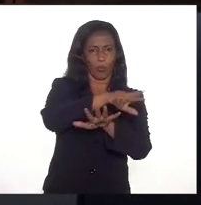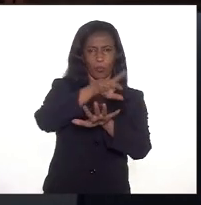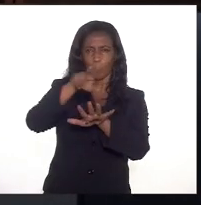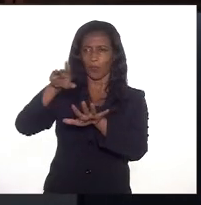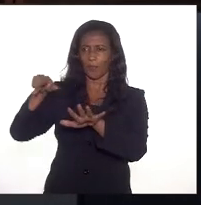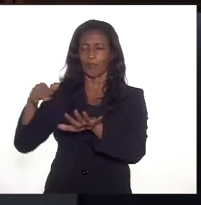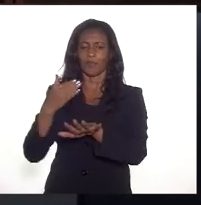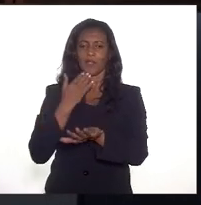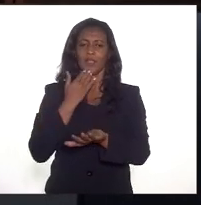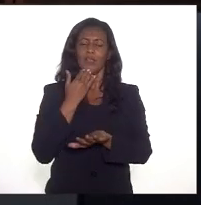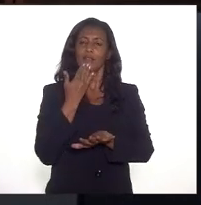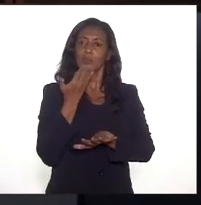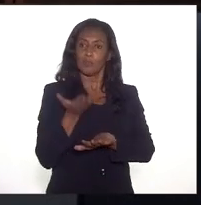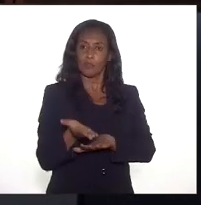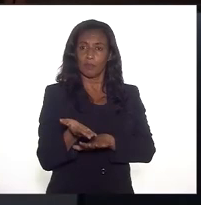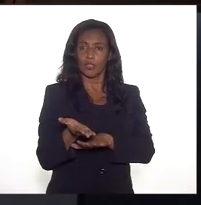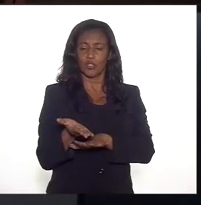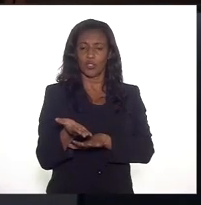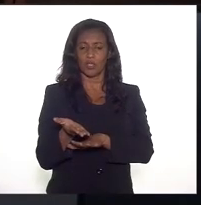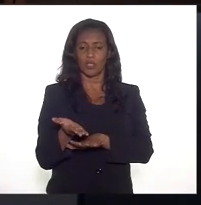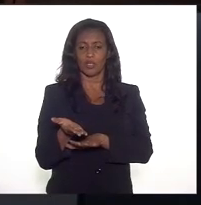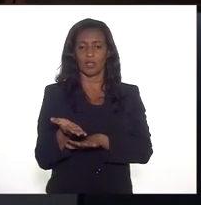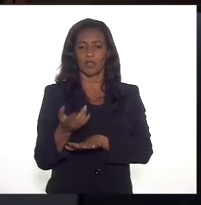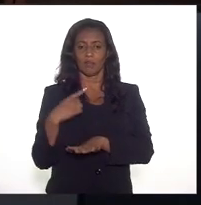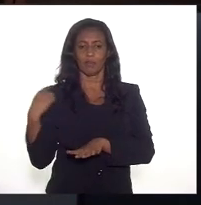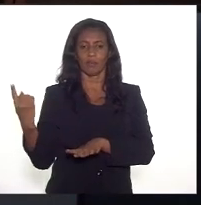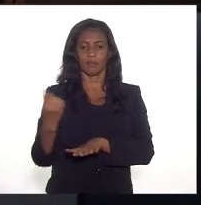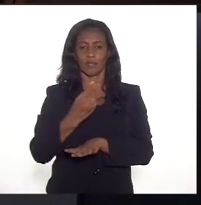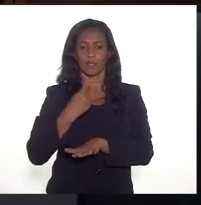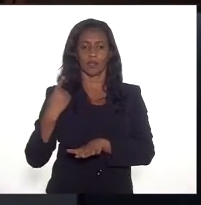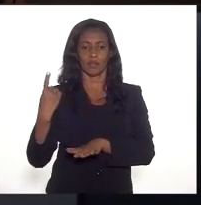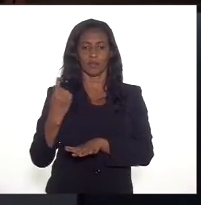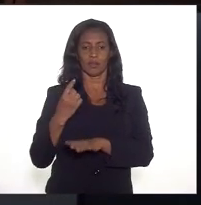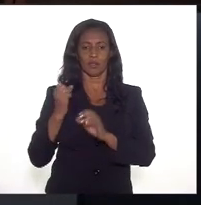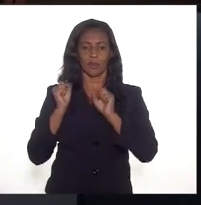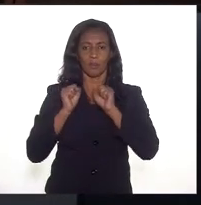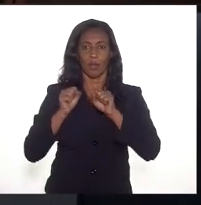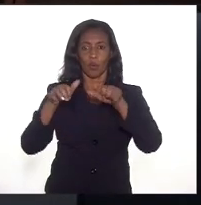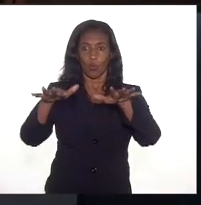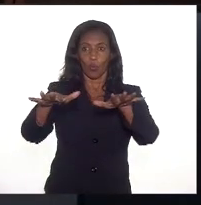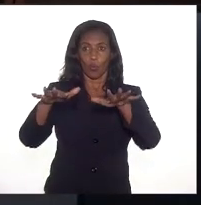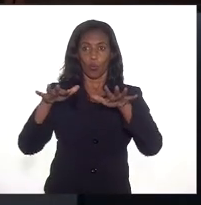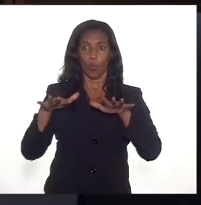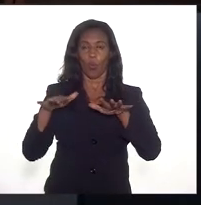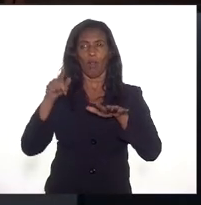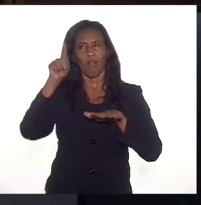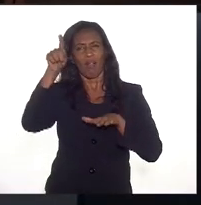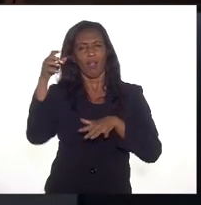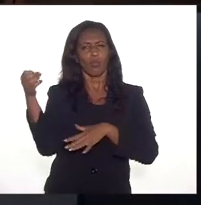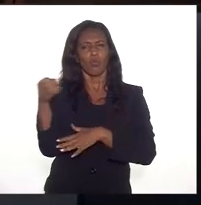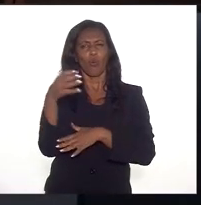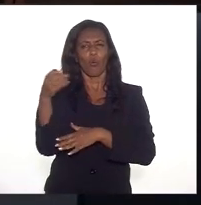veio pedir para que a gente pudesse ceder o auditório no prédio novo.